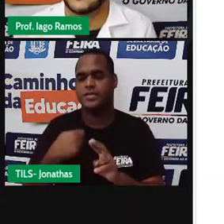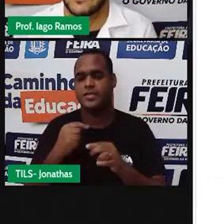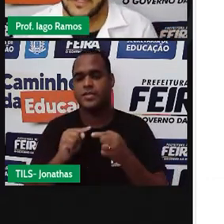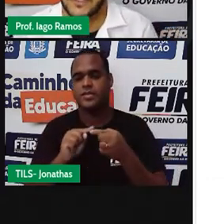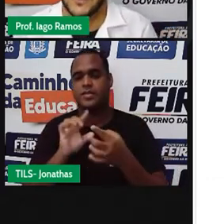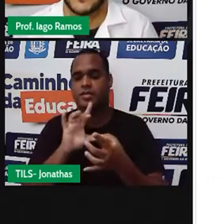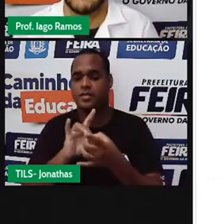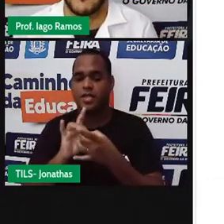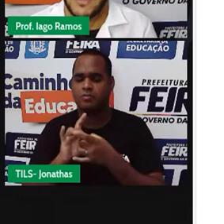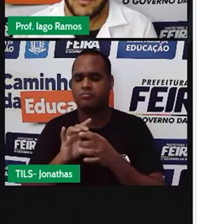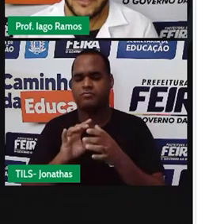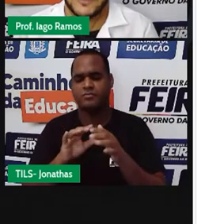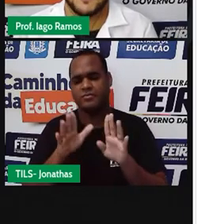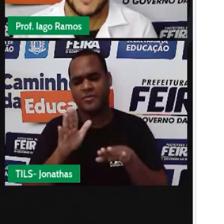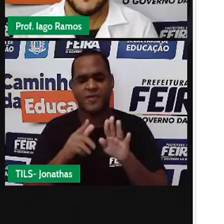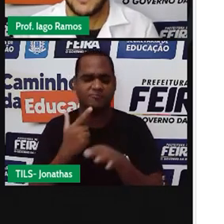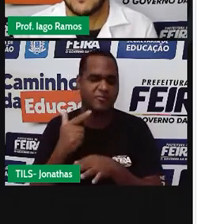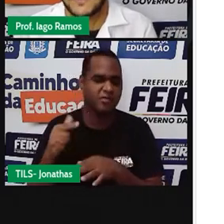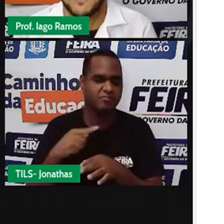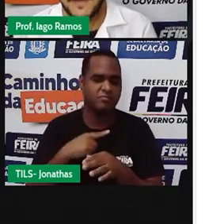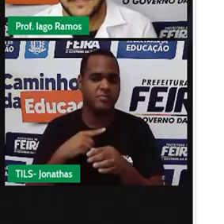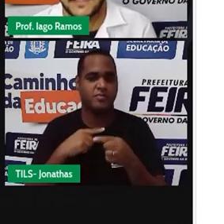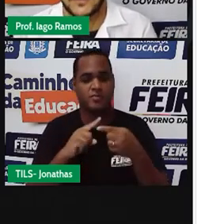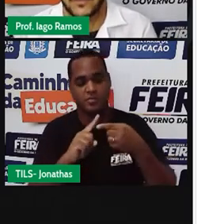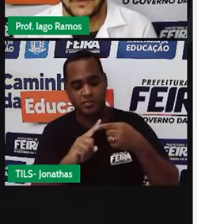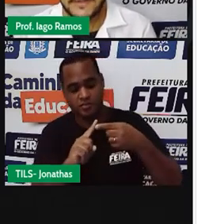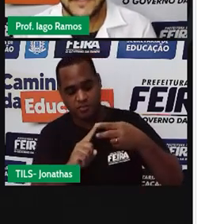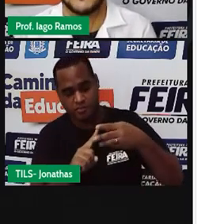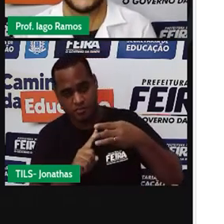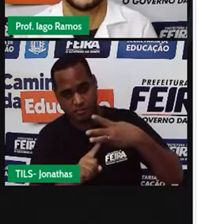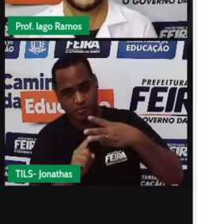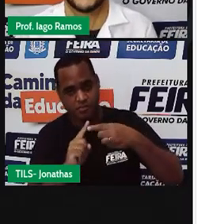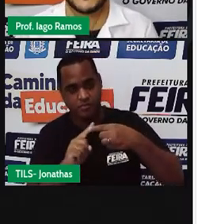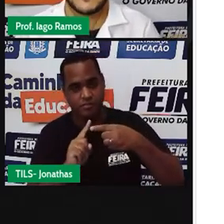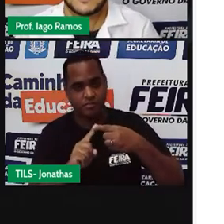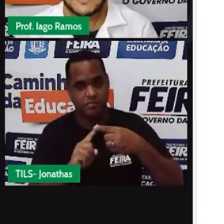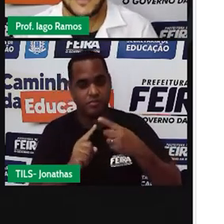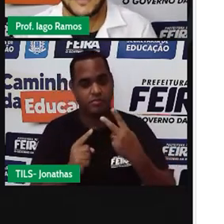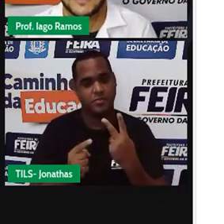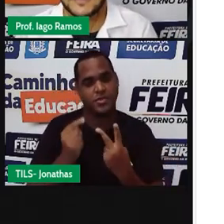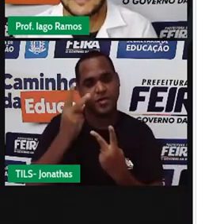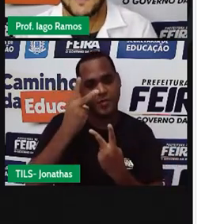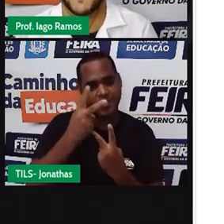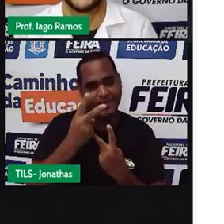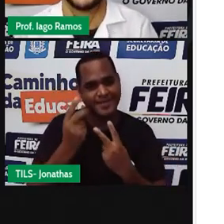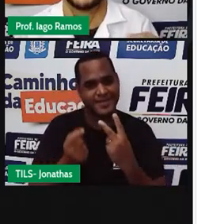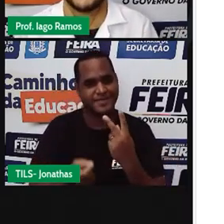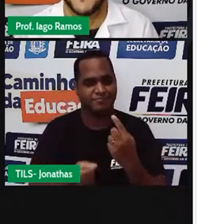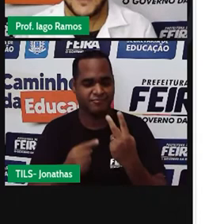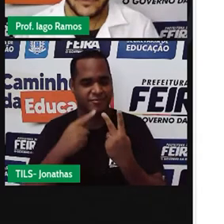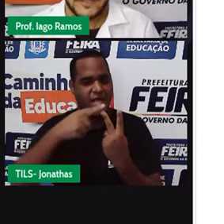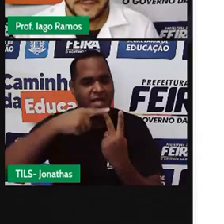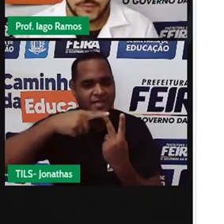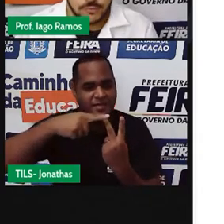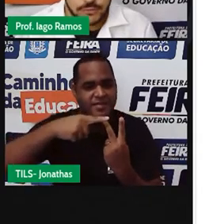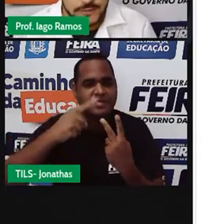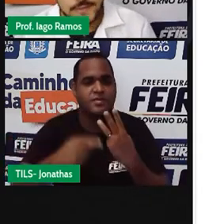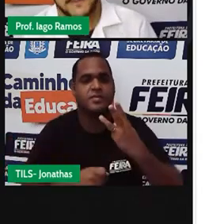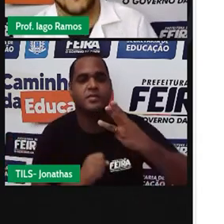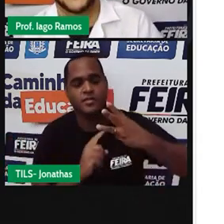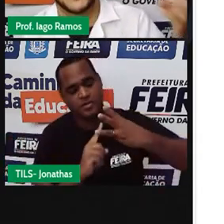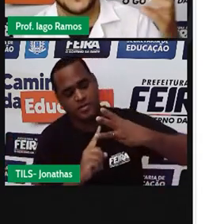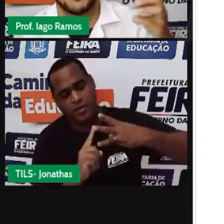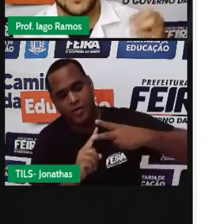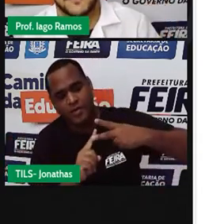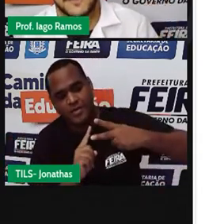associação ou não Qual é a ordem primeiro você faz as contas que envolvem potências e raízes feito essas